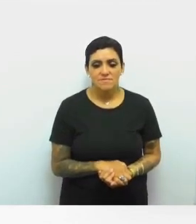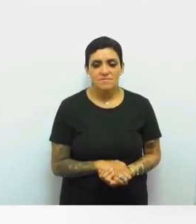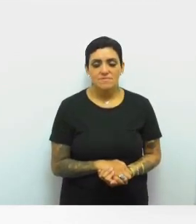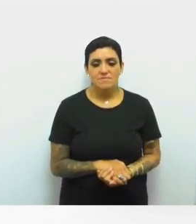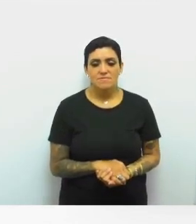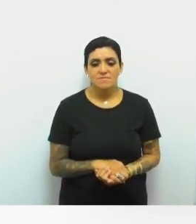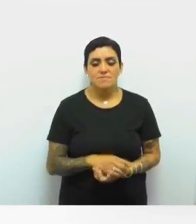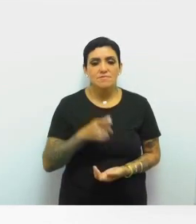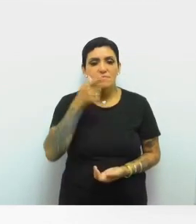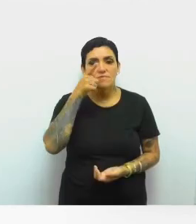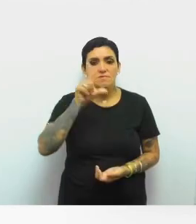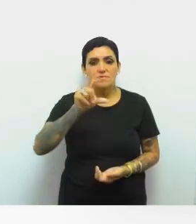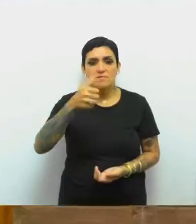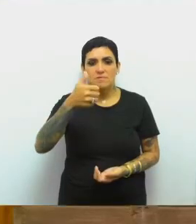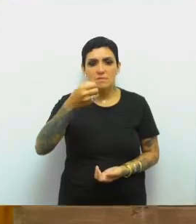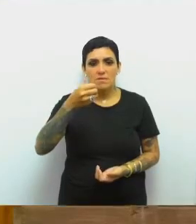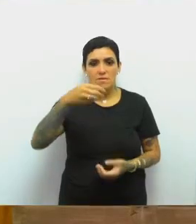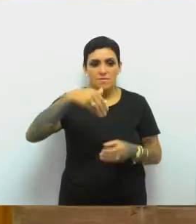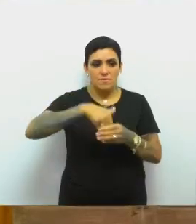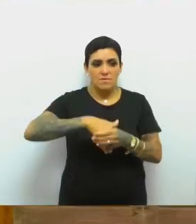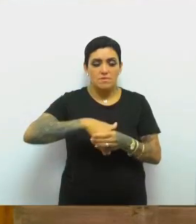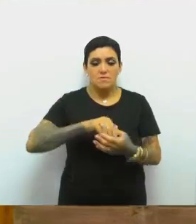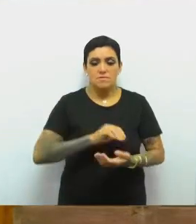Marquinhos. Aprovado por 10 votos.